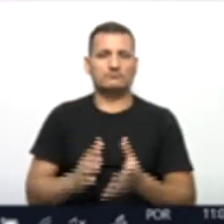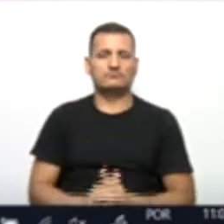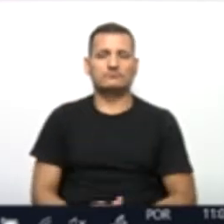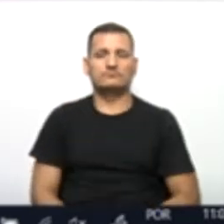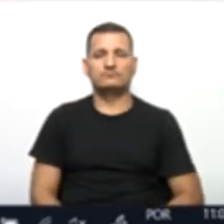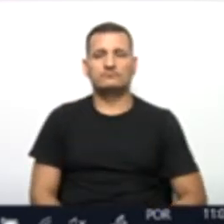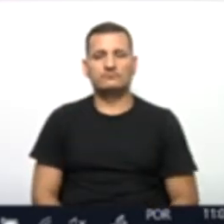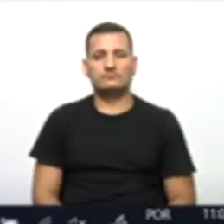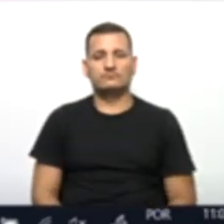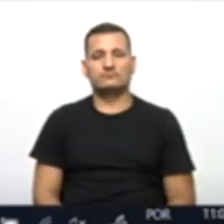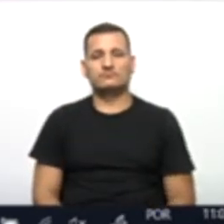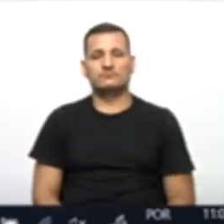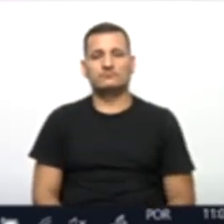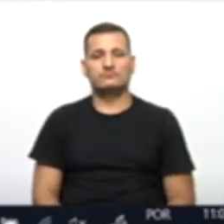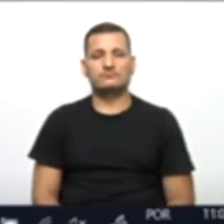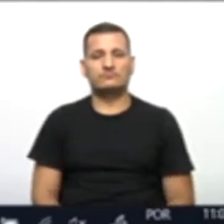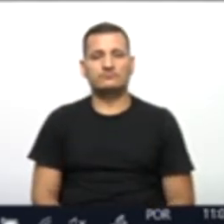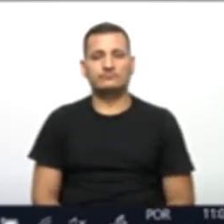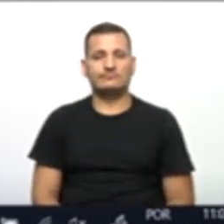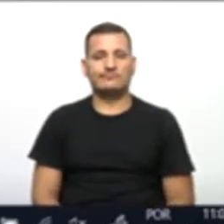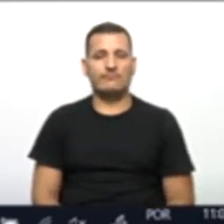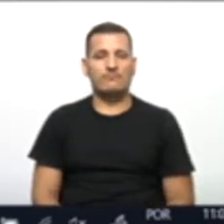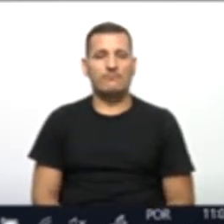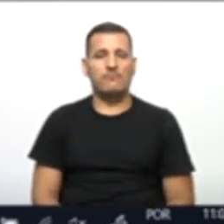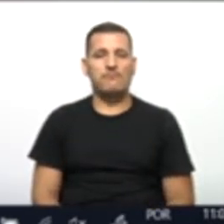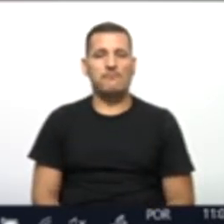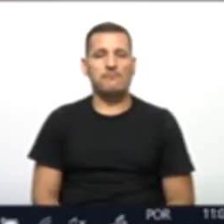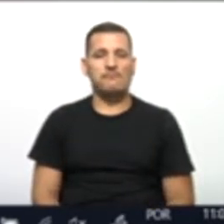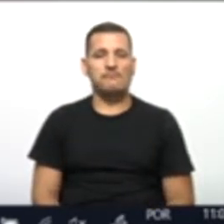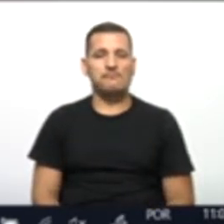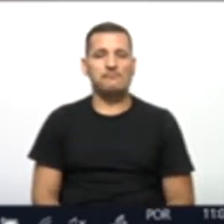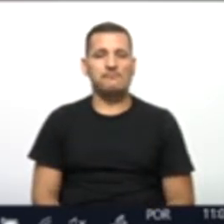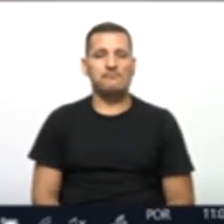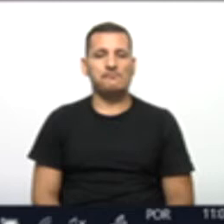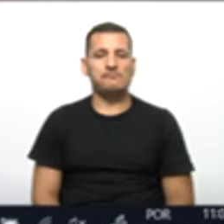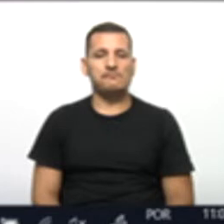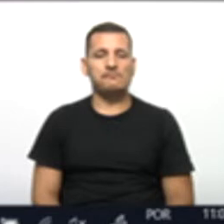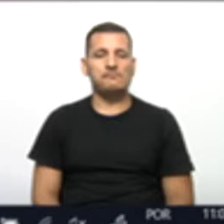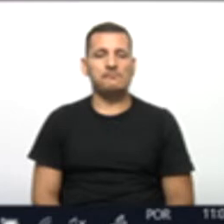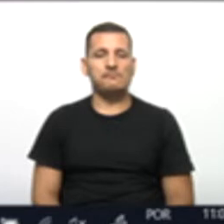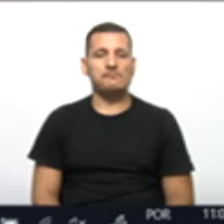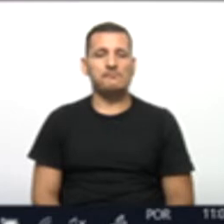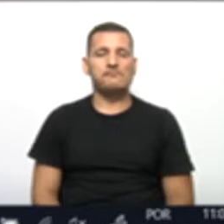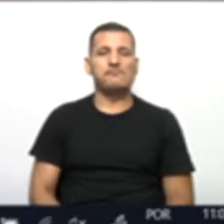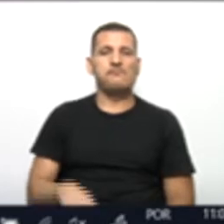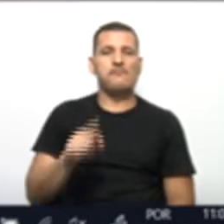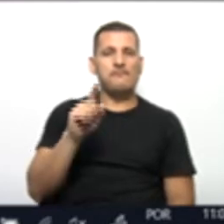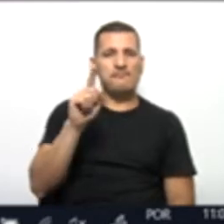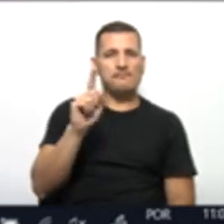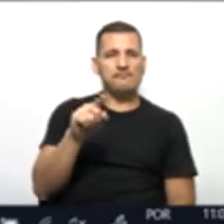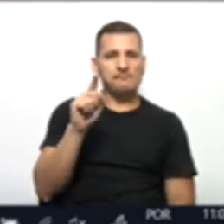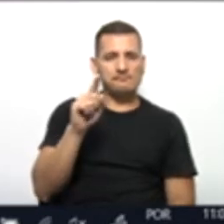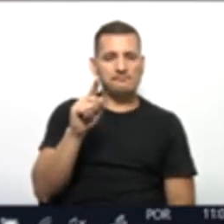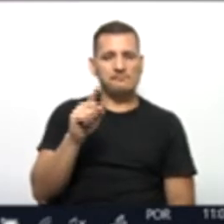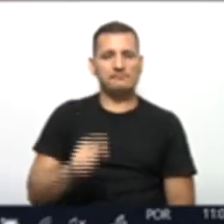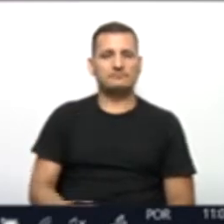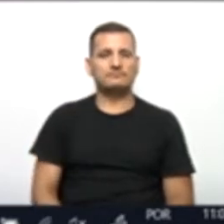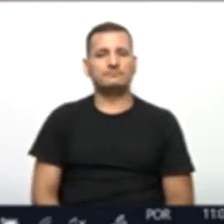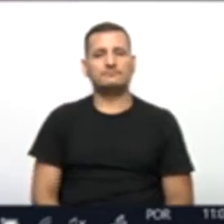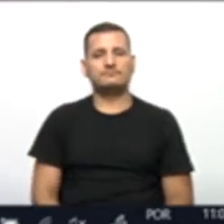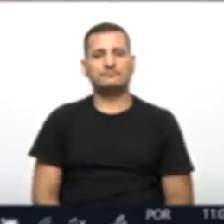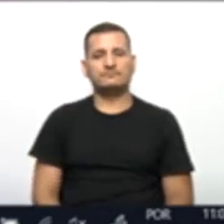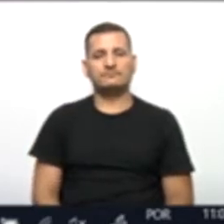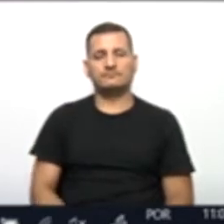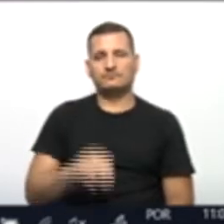vou mostrar agora então quando eu clico aqui no nosso menu mobile eu vou e se criar